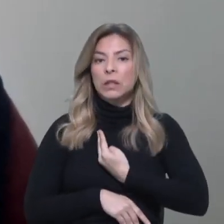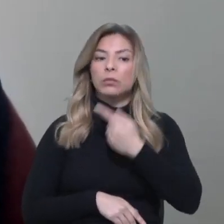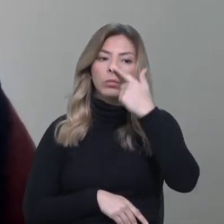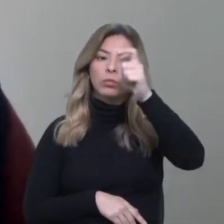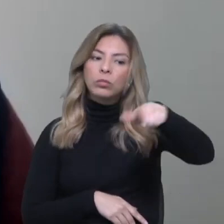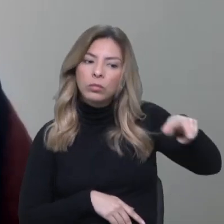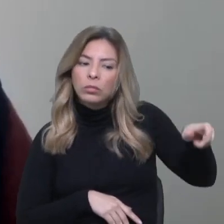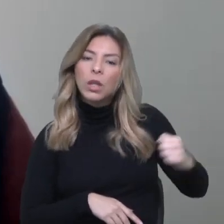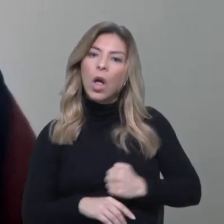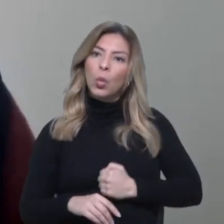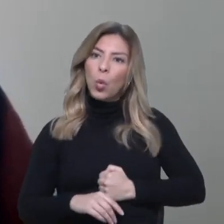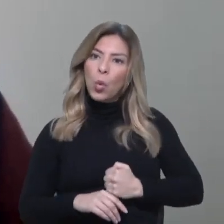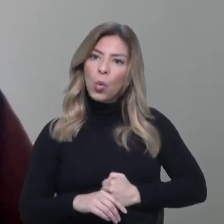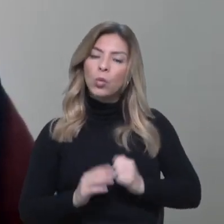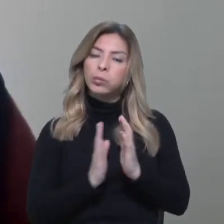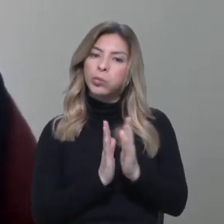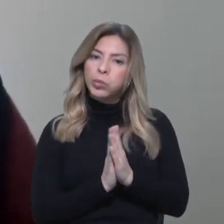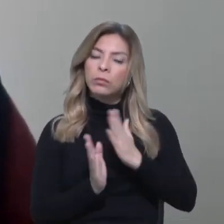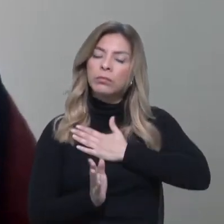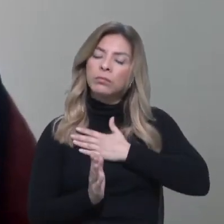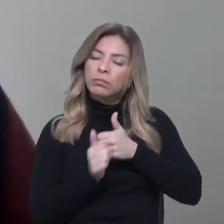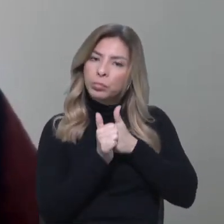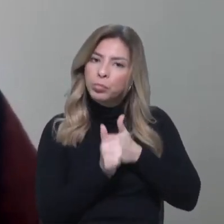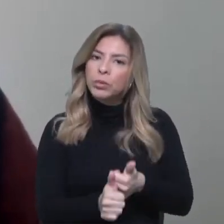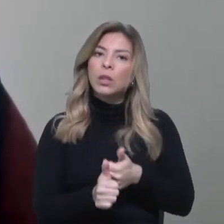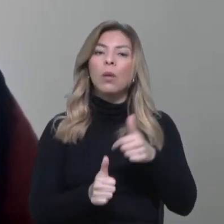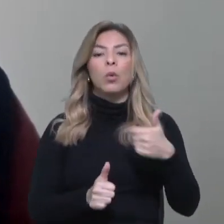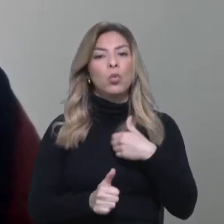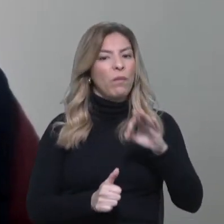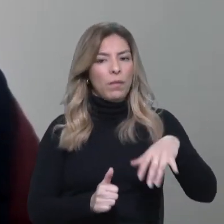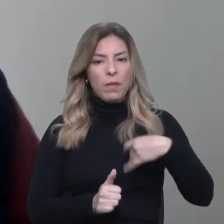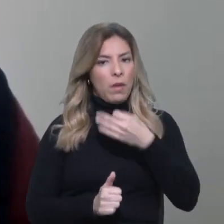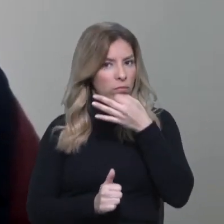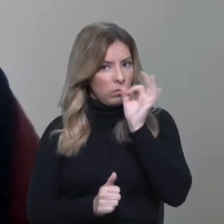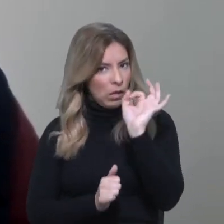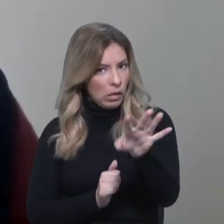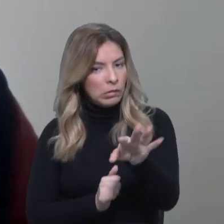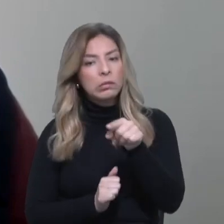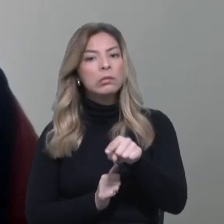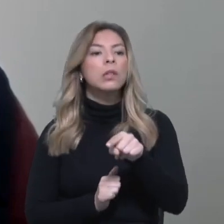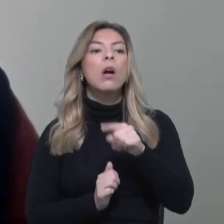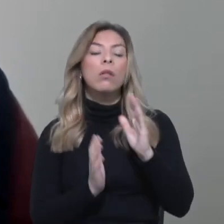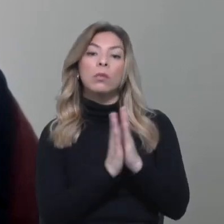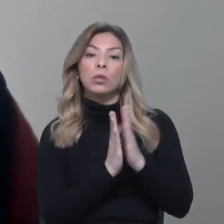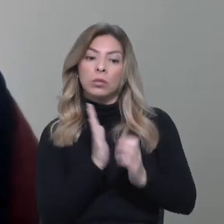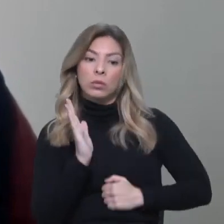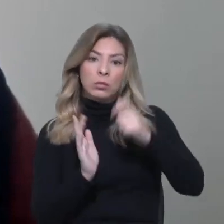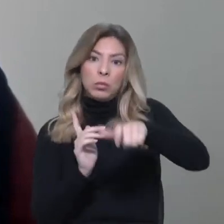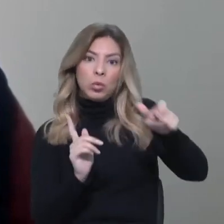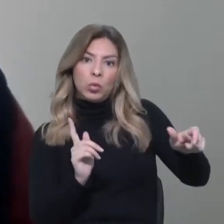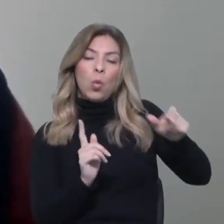suas orações poderão deixar, sendo que, deixem-me só acabar com esta referência, os católicos ucranianos agradecem